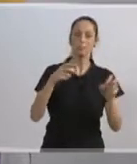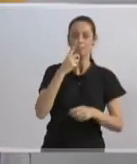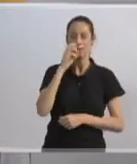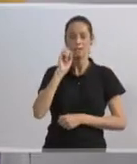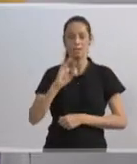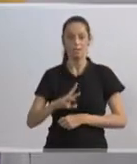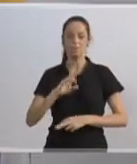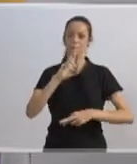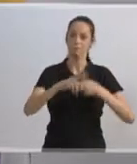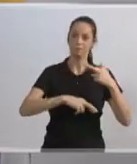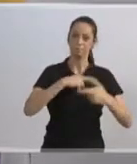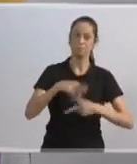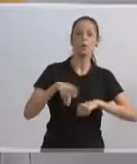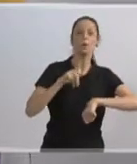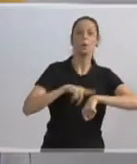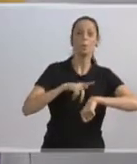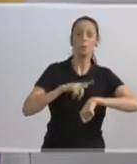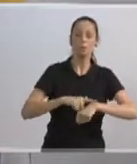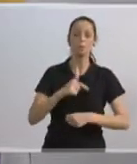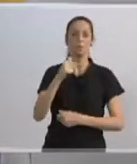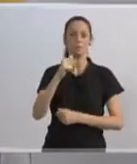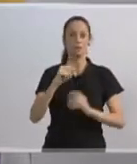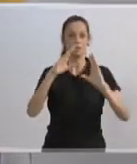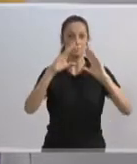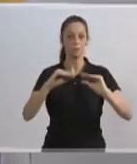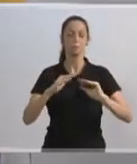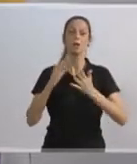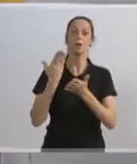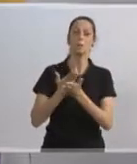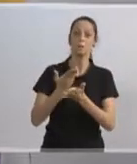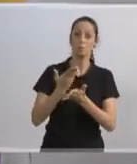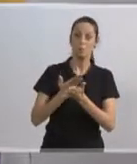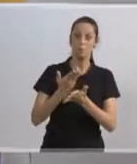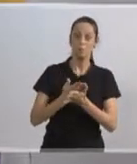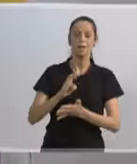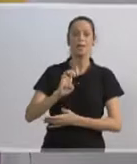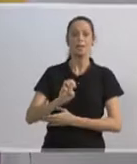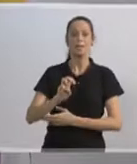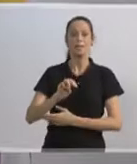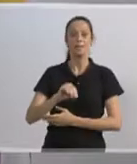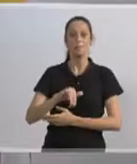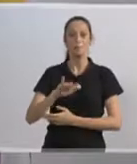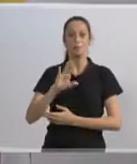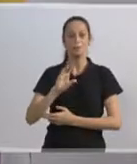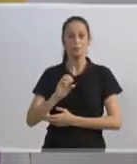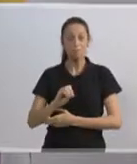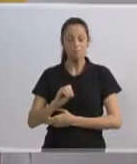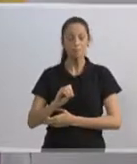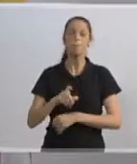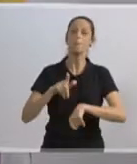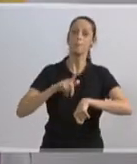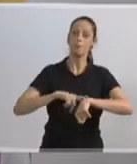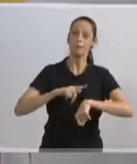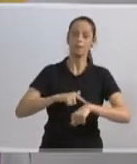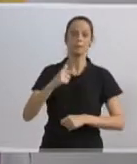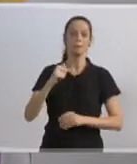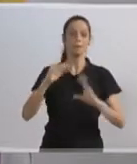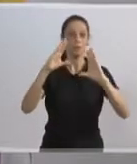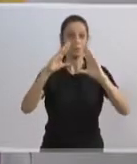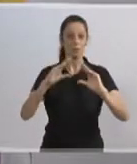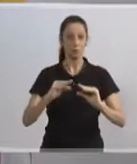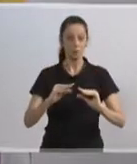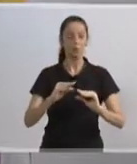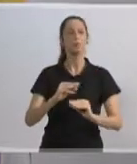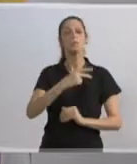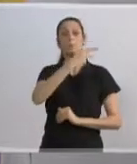amanhã às 19 horas na escola básica estadual emílio baumgart a partir das 19 horas todos os nossos